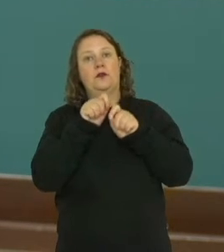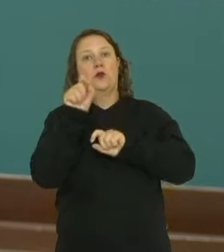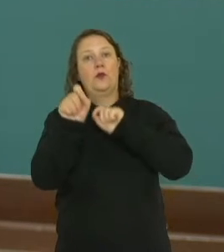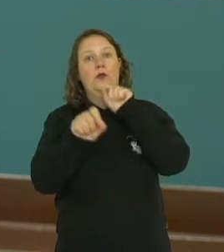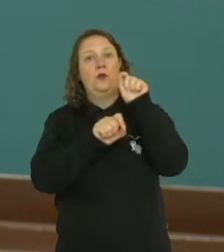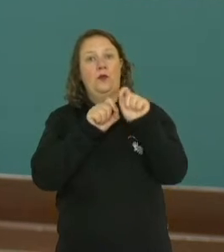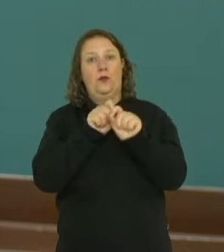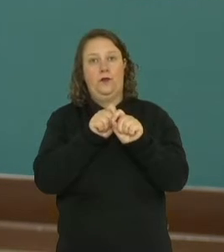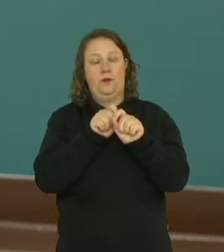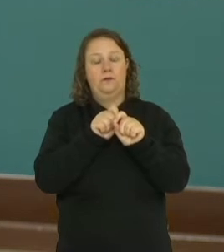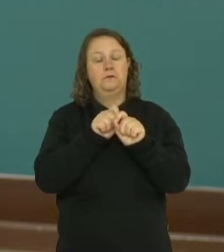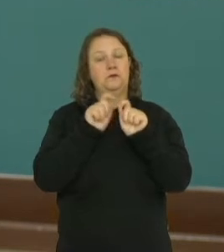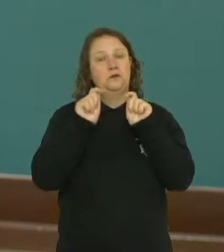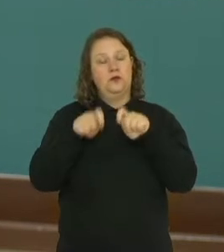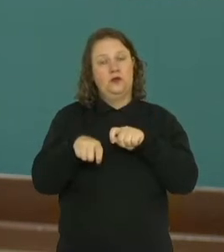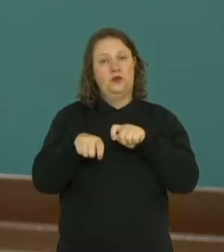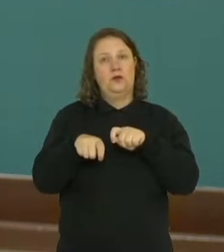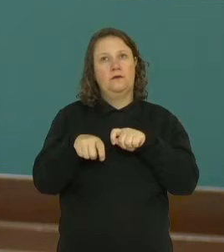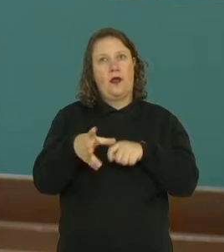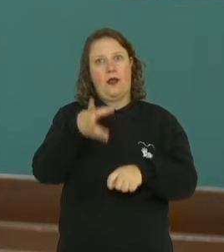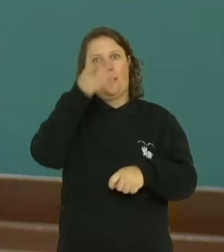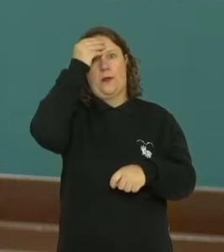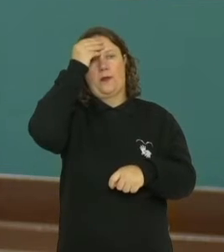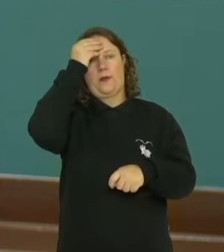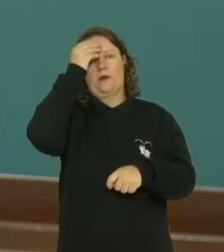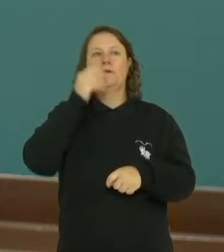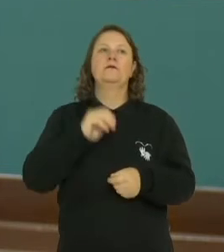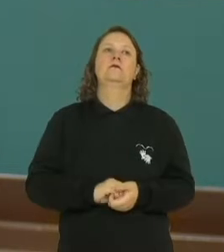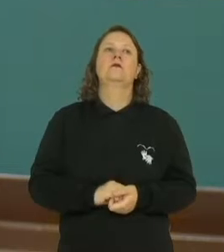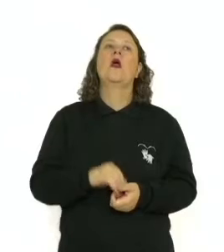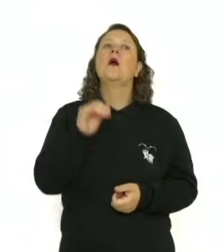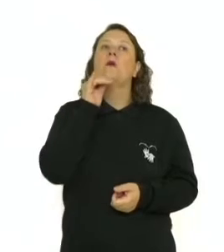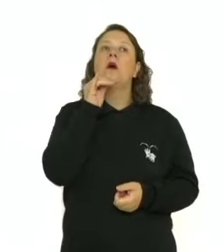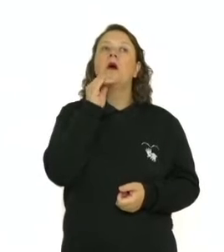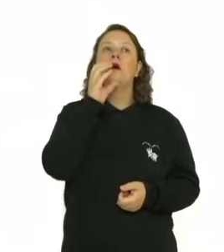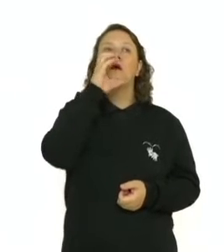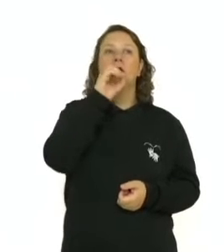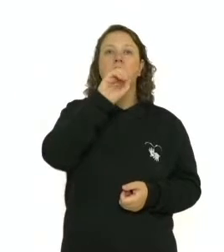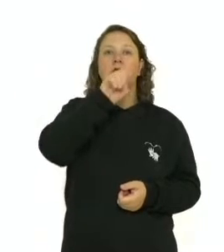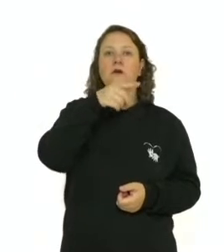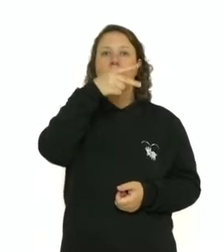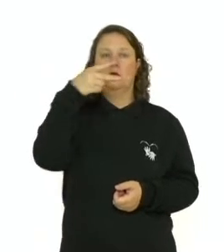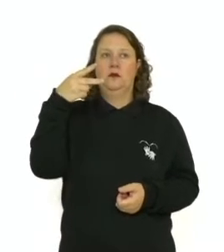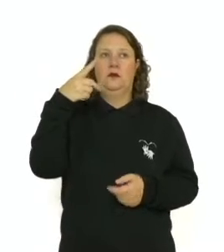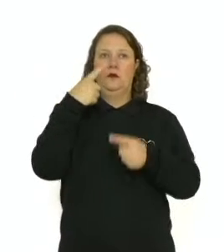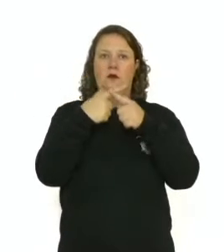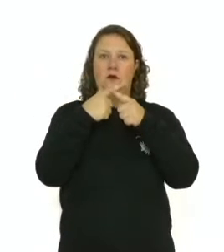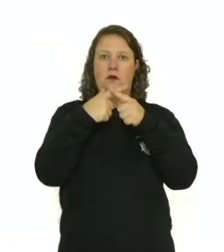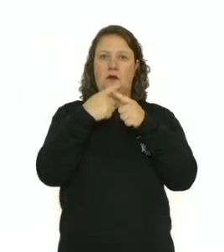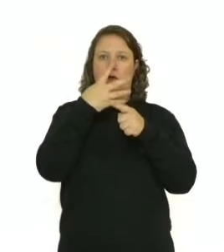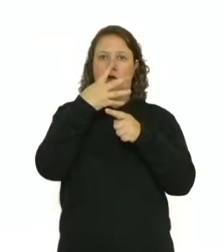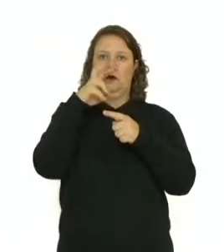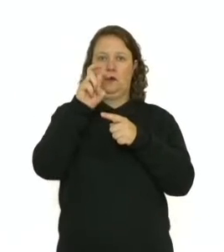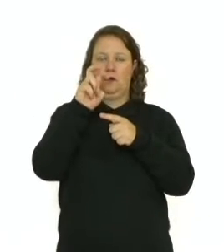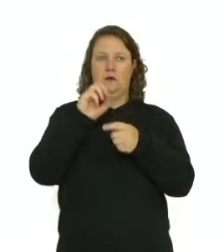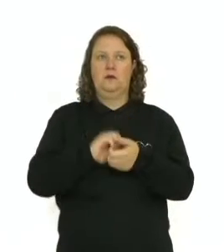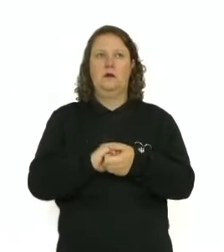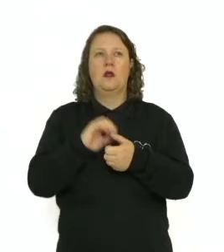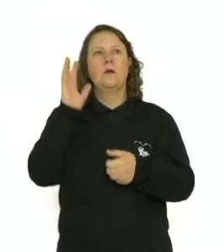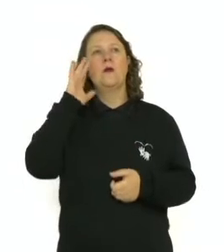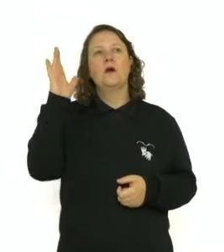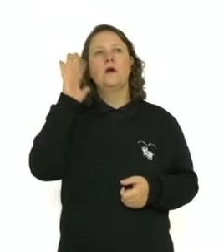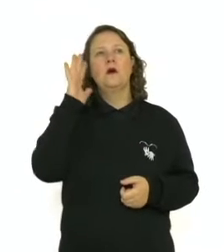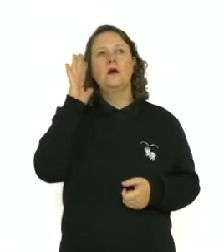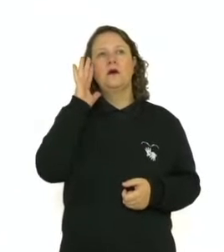cálculo especial, fazer ele de cabeça. Então, quando a gente fez 0,2 vezes o 45, imagine que aqui não